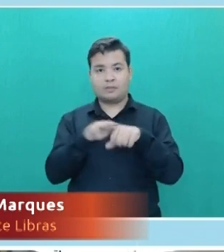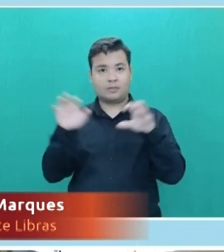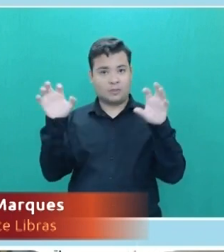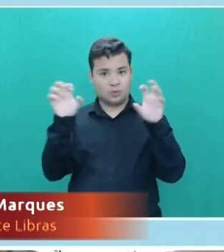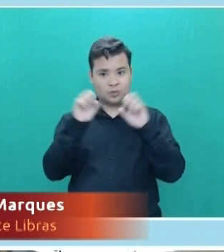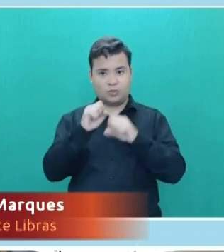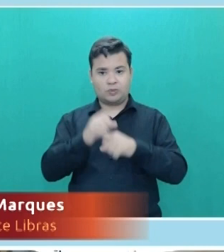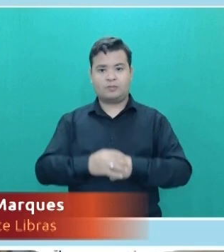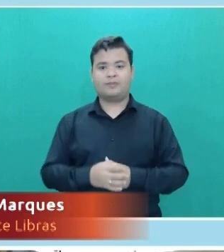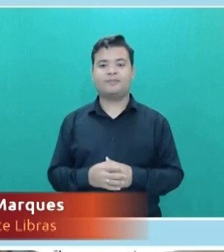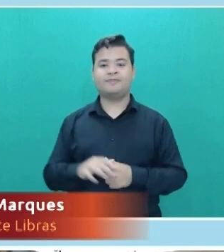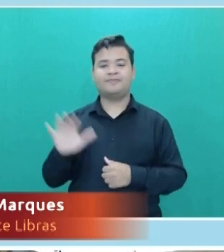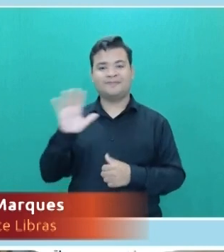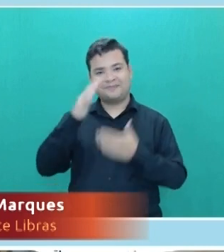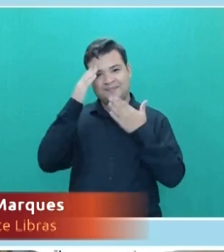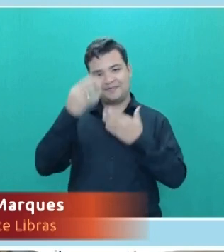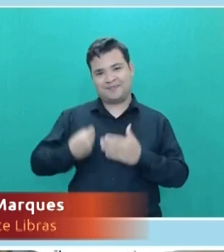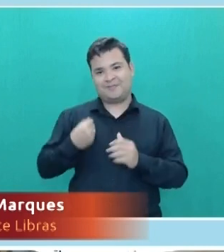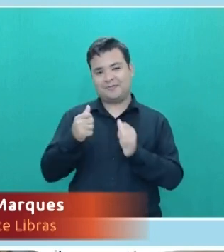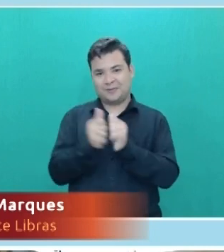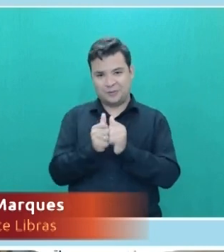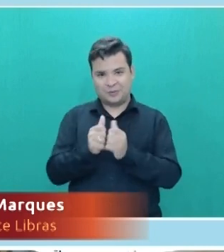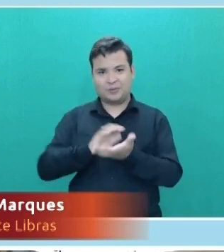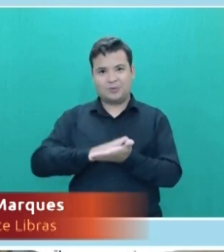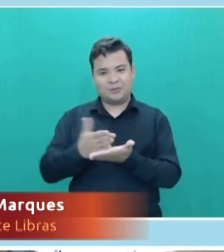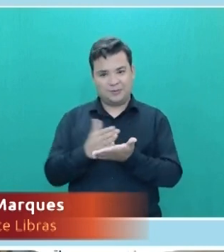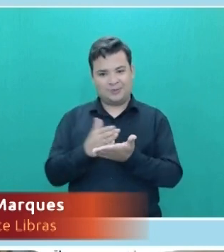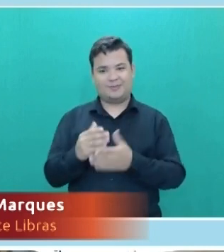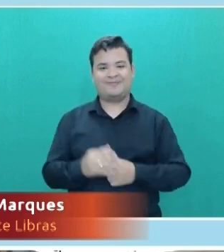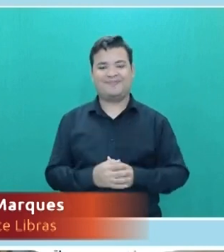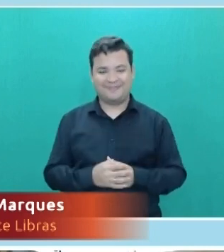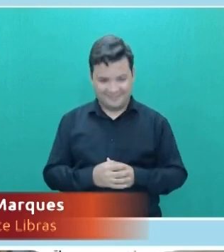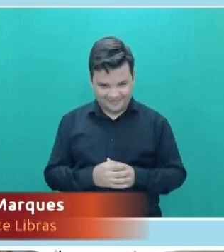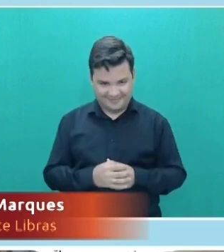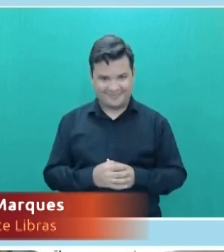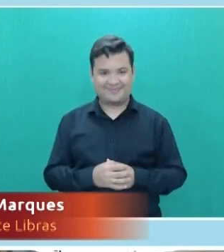escuros. Olá, Diogo, muito obrigada pela sua presença também aqui com a gente.